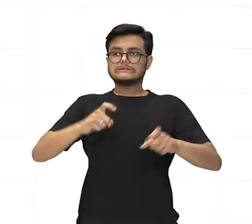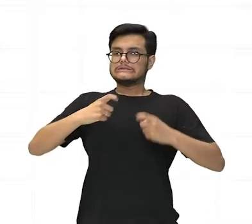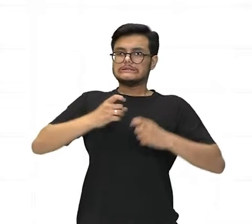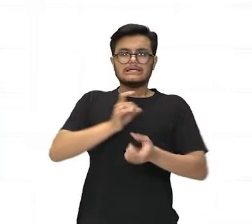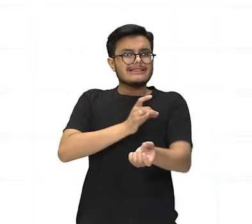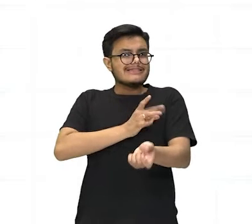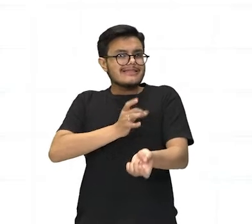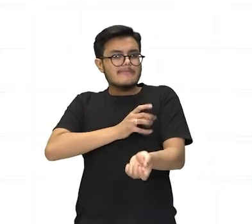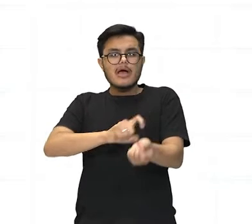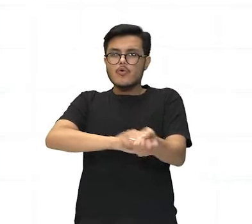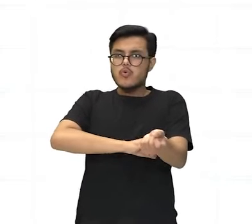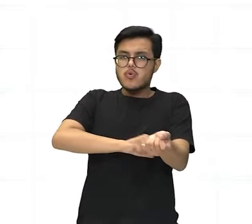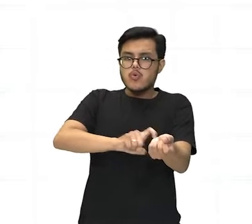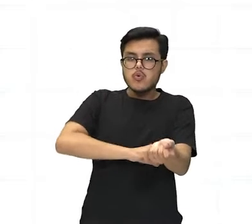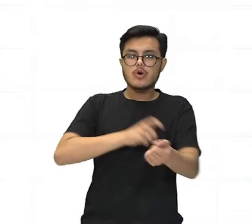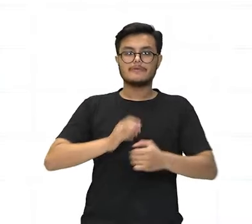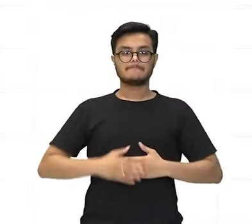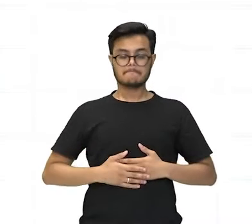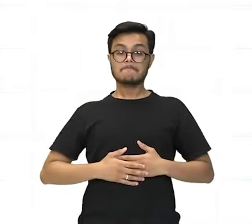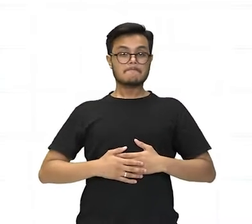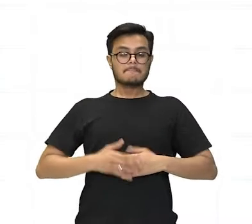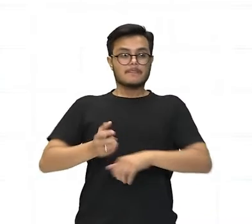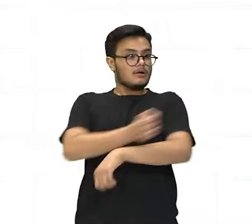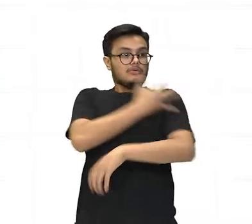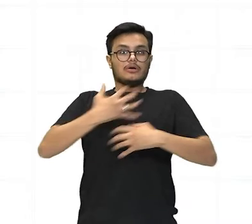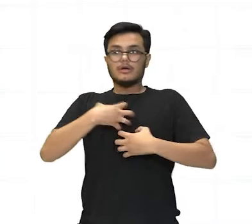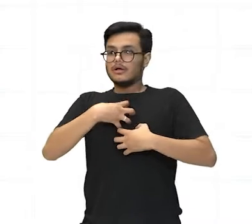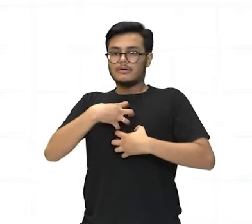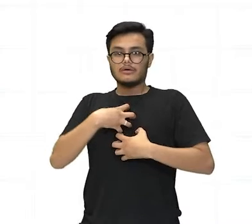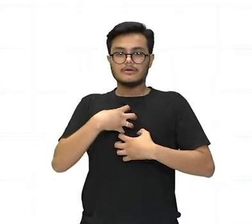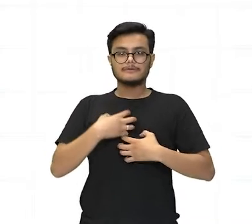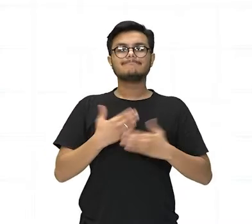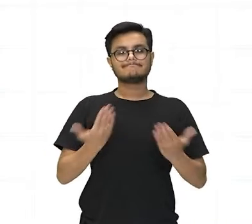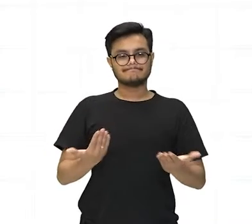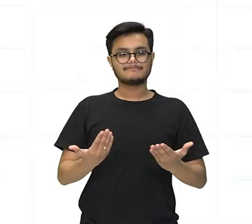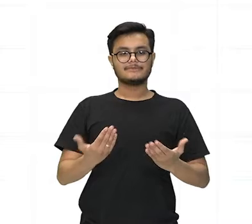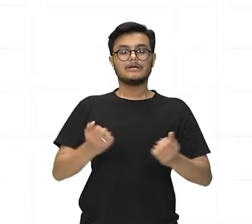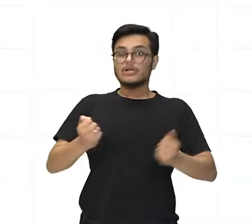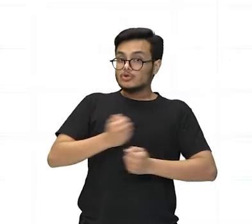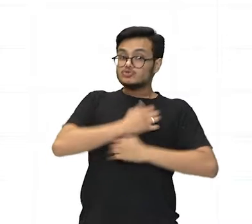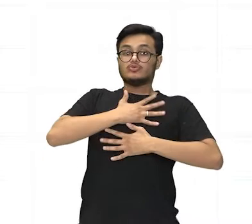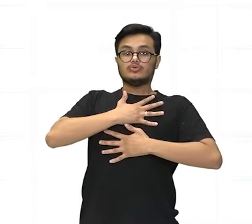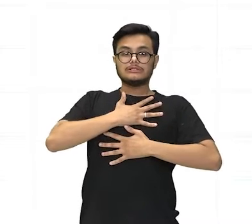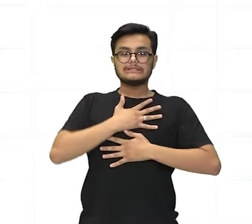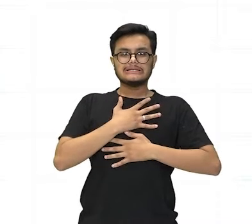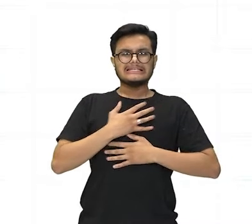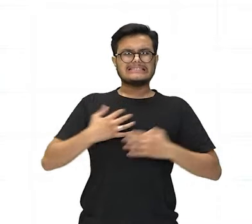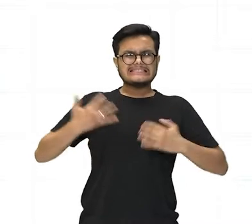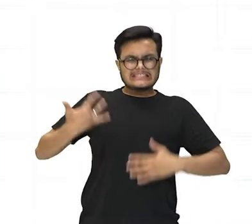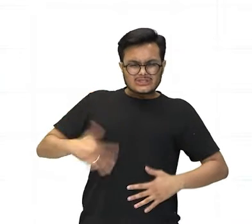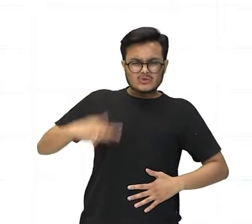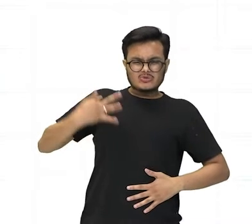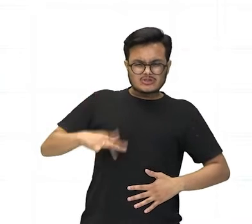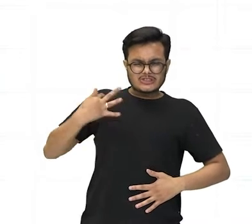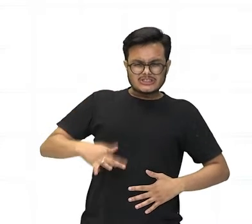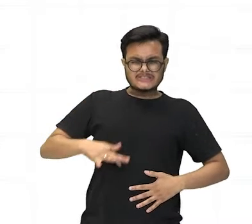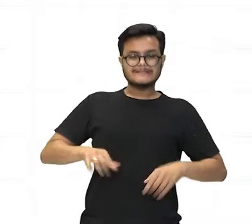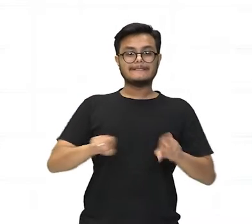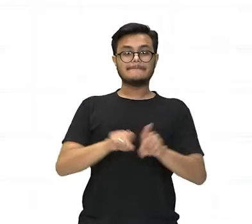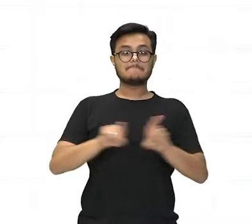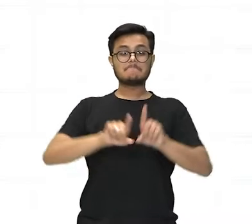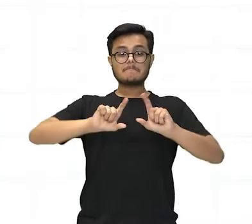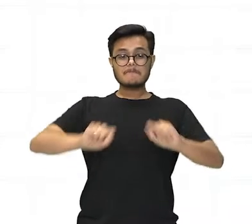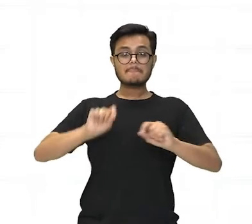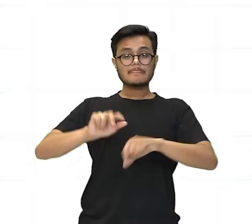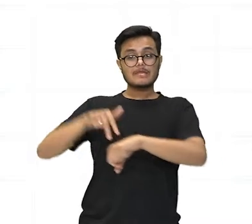nervosismo intenso, emoções súbitas, susto, dor intensa e permanência